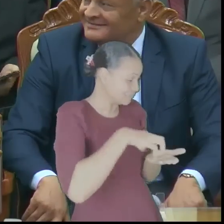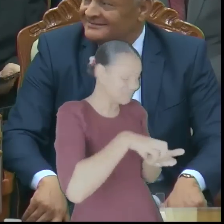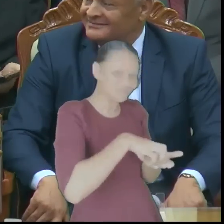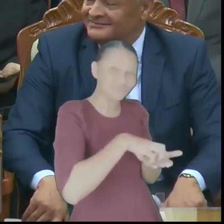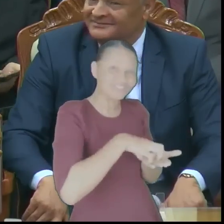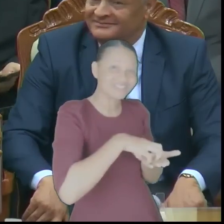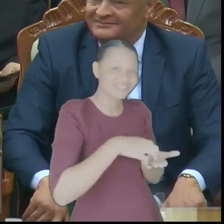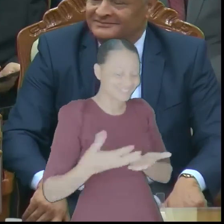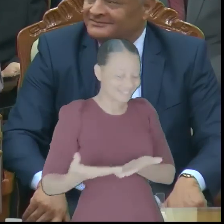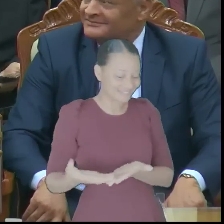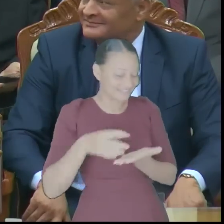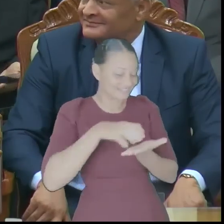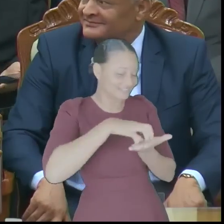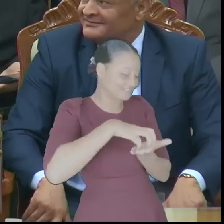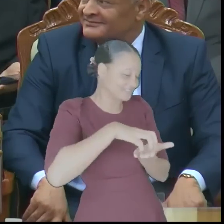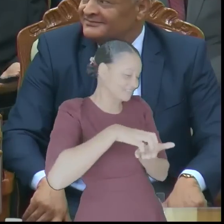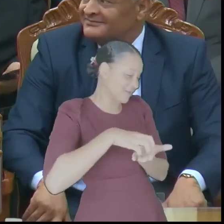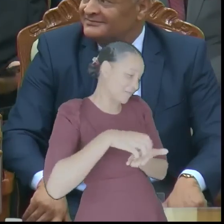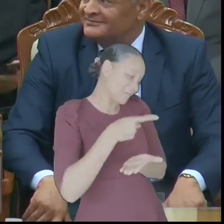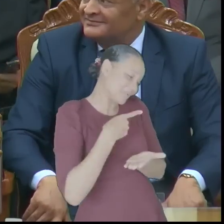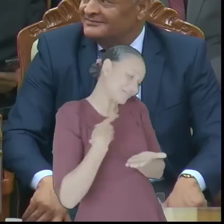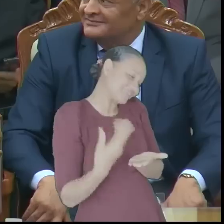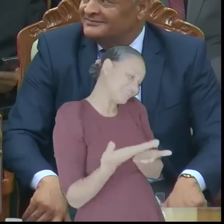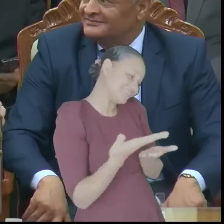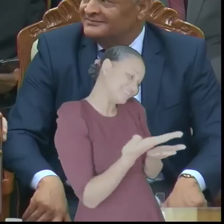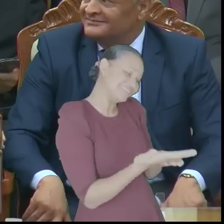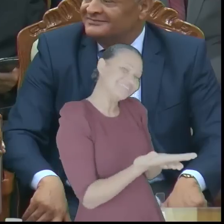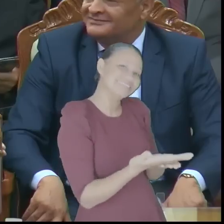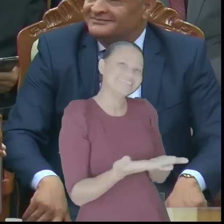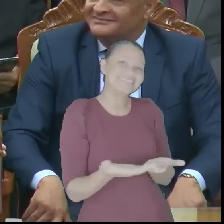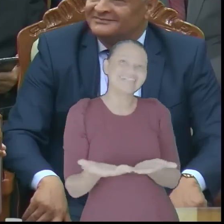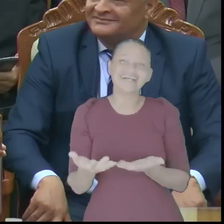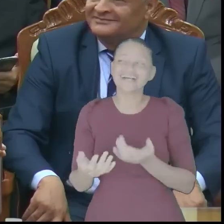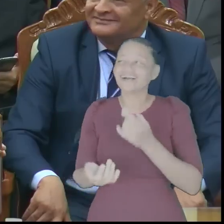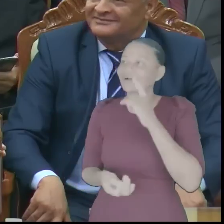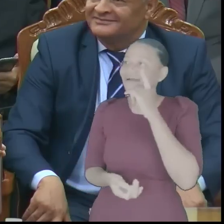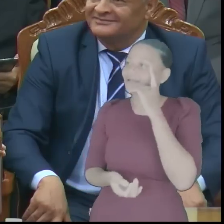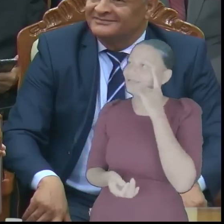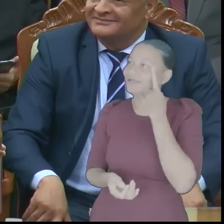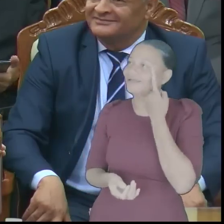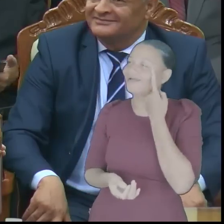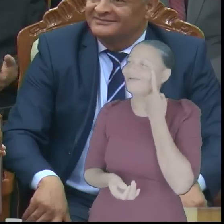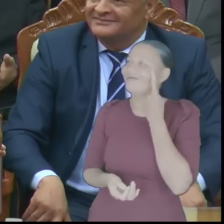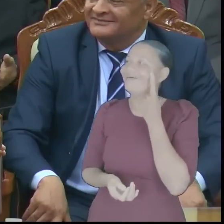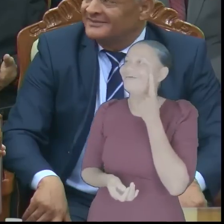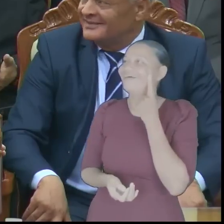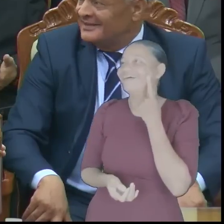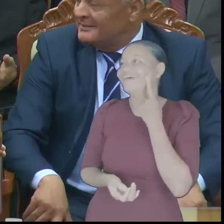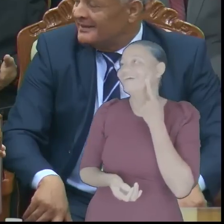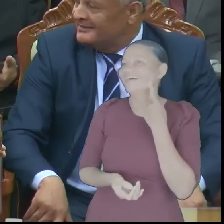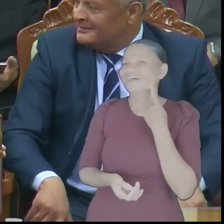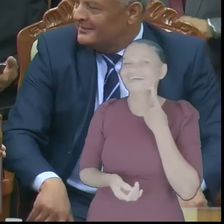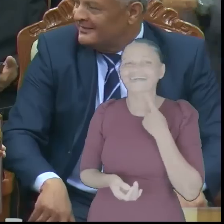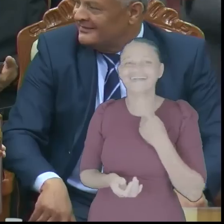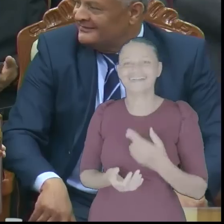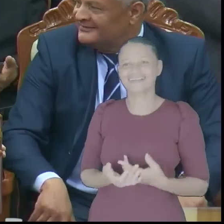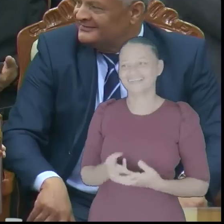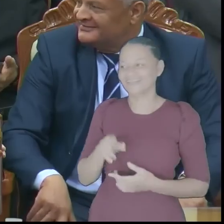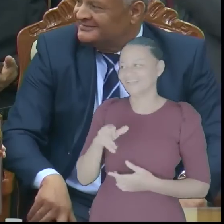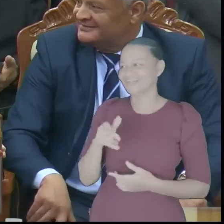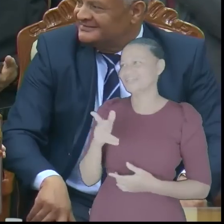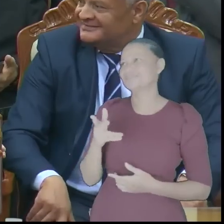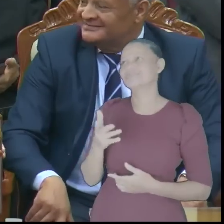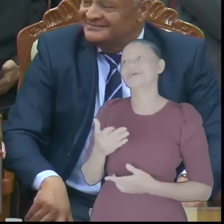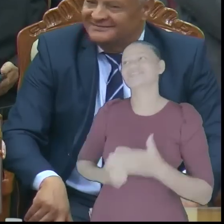A irmã vem com o pudim e diz: olha, pastor, que eu trouxe para o senhor. O pastor chega e desceu uma lágrima assim, ó. Minha irmã, não cabe